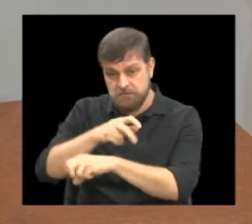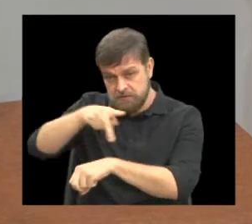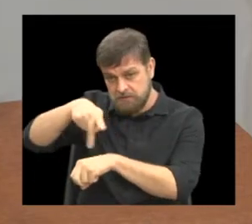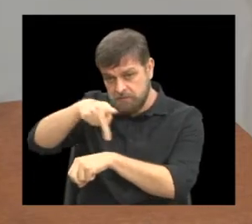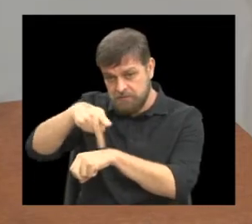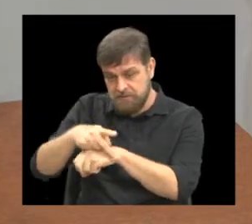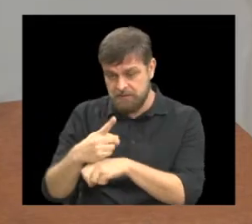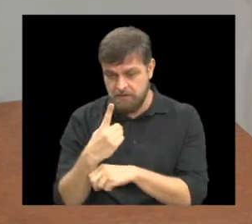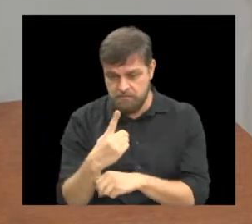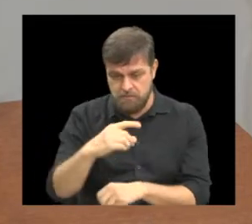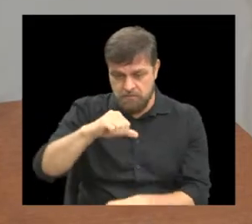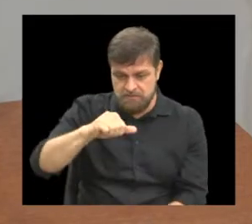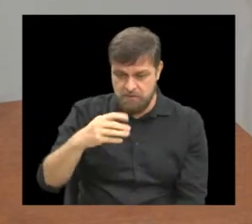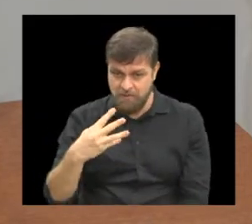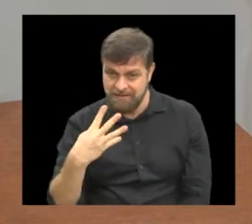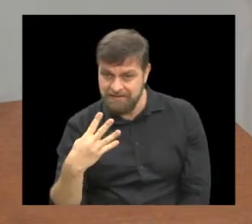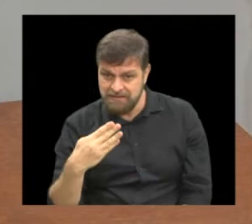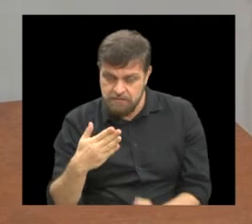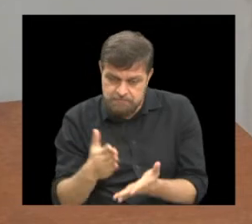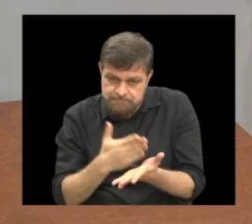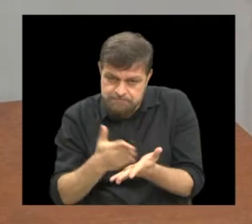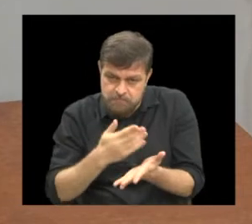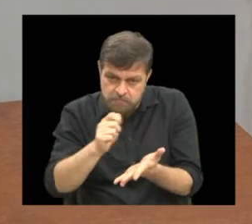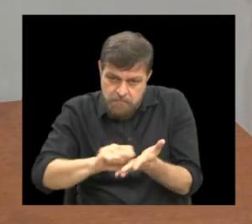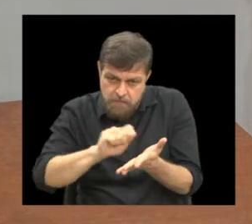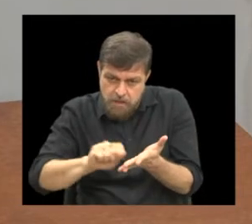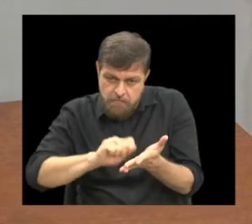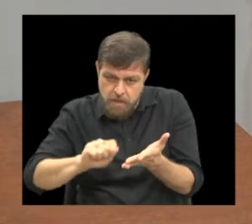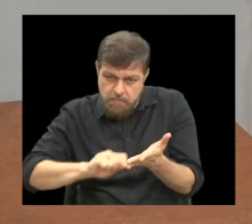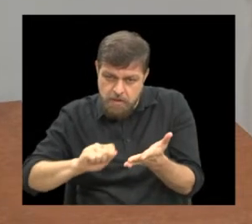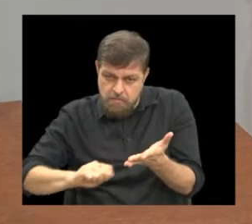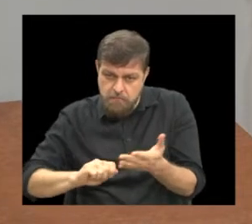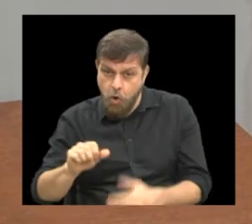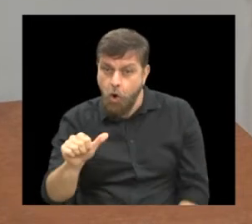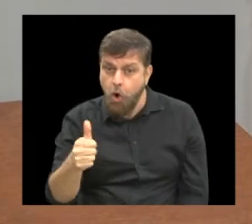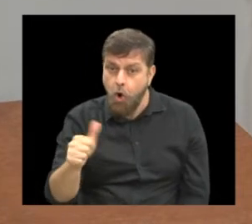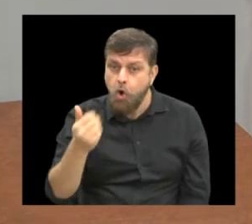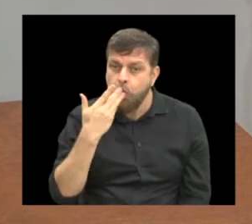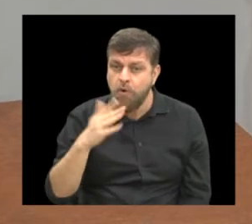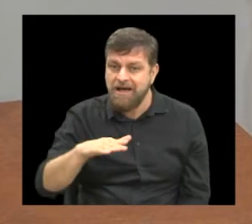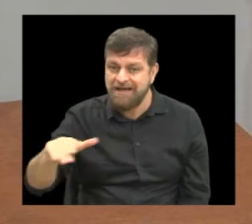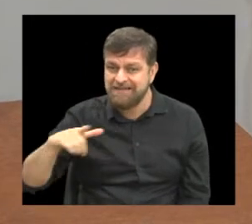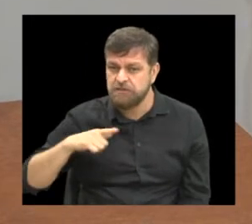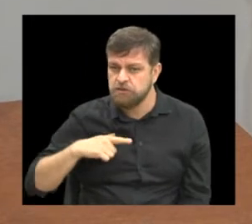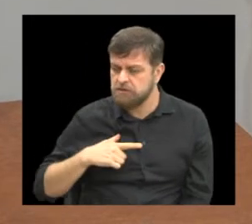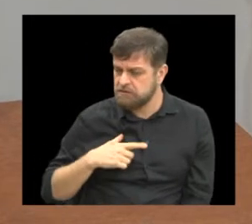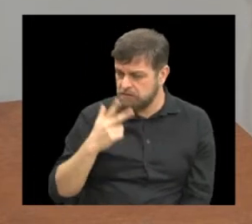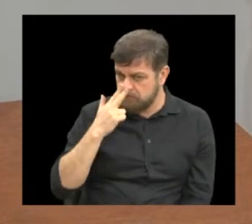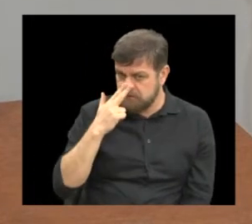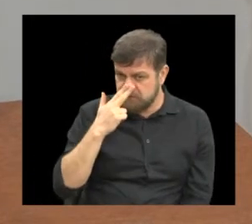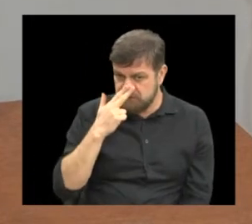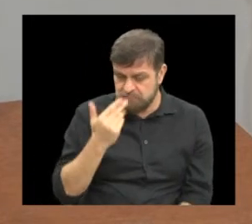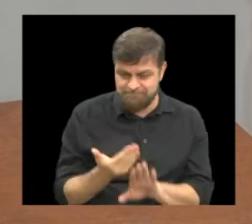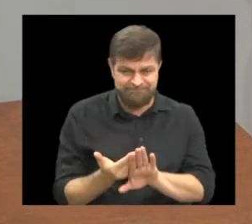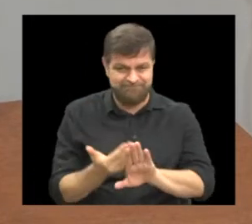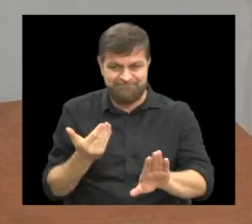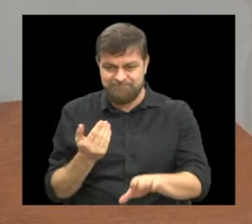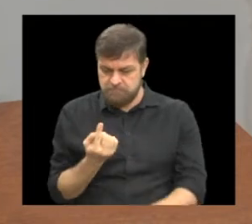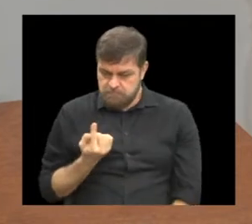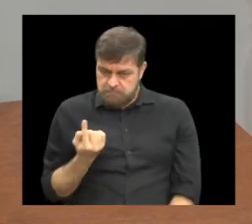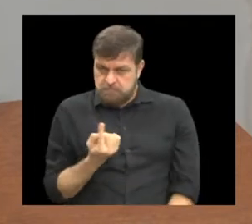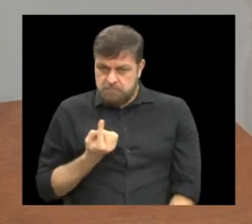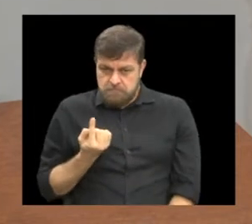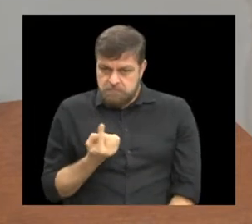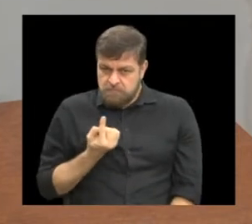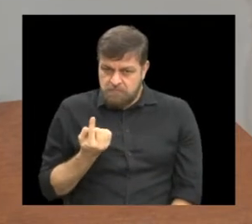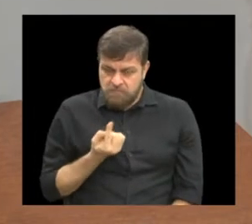em 1943 ele descreveu os casos de 11 crianças que tinham em comum um isolamento extremo desde